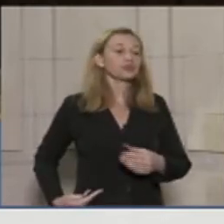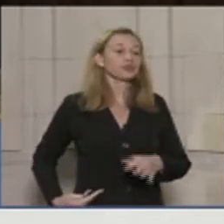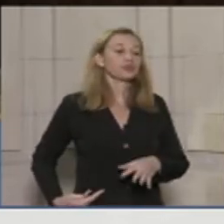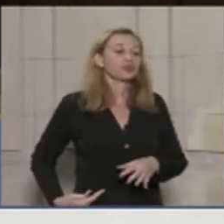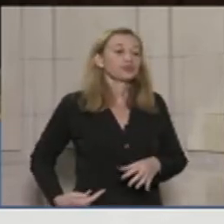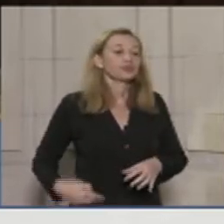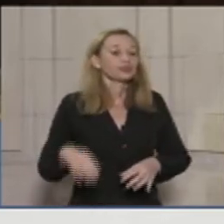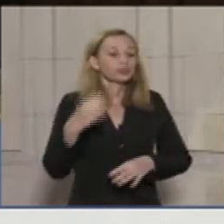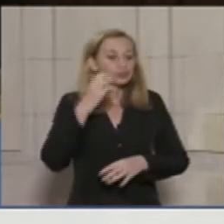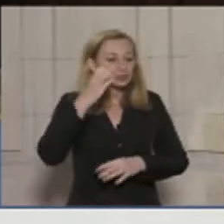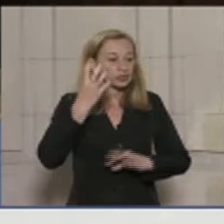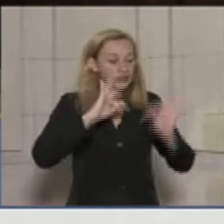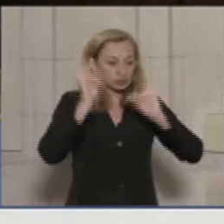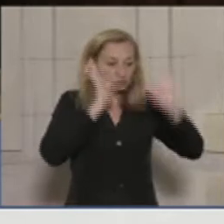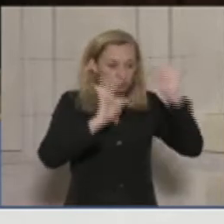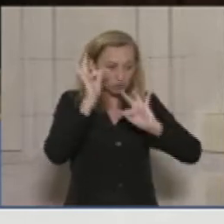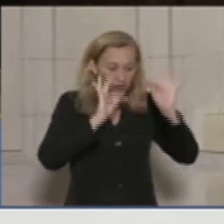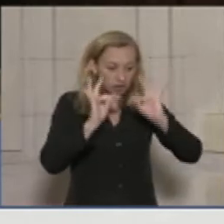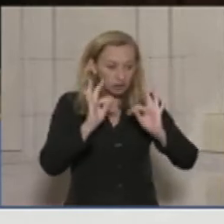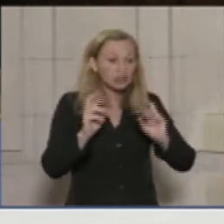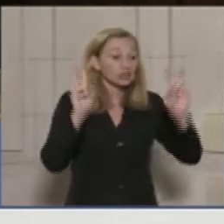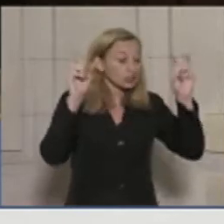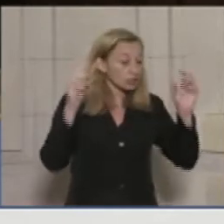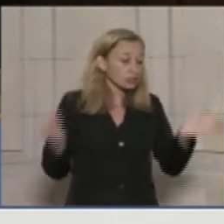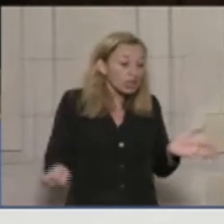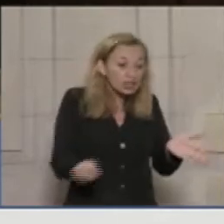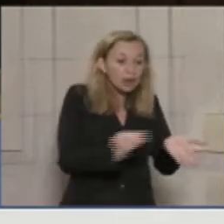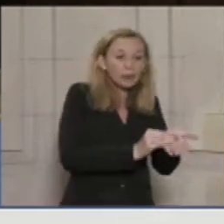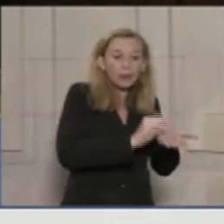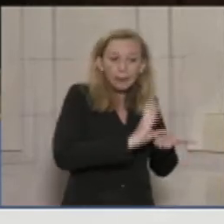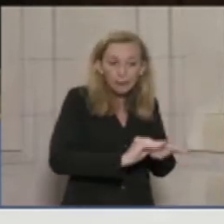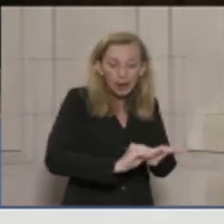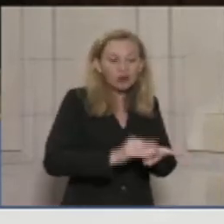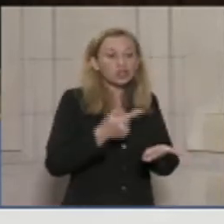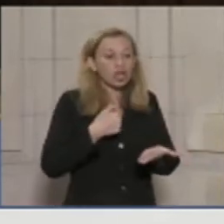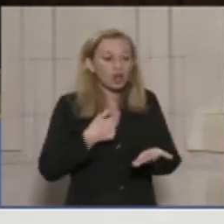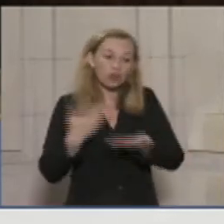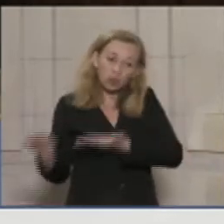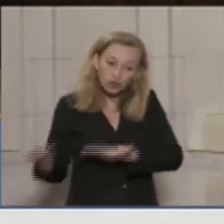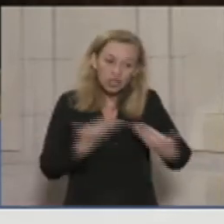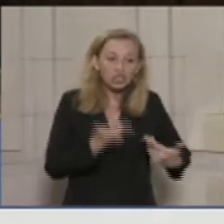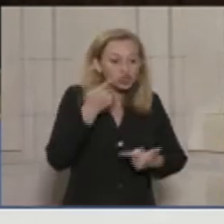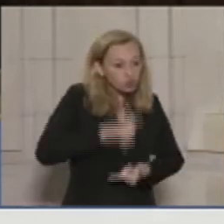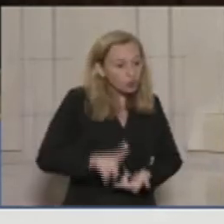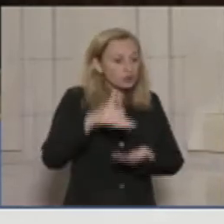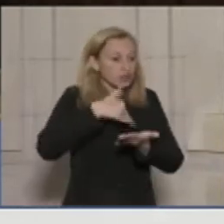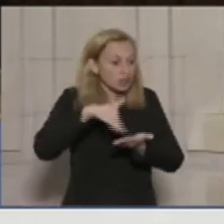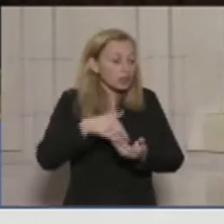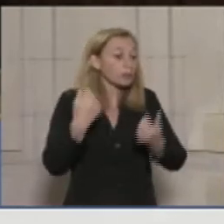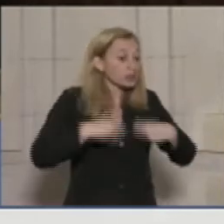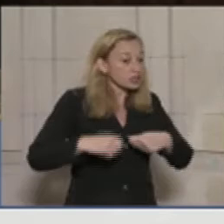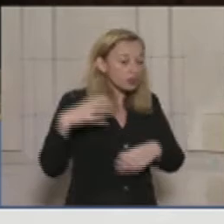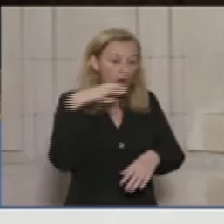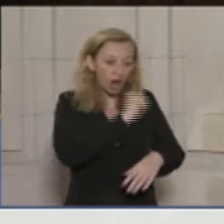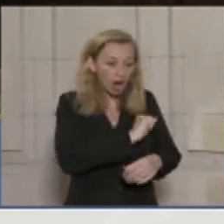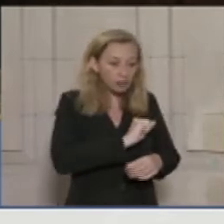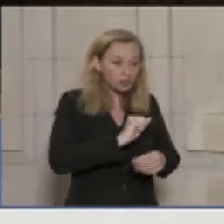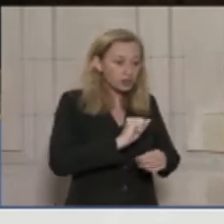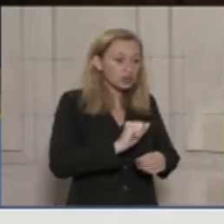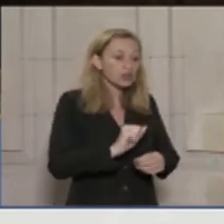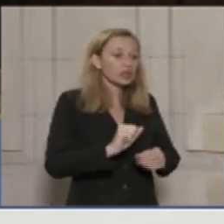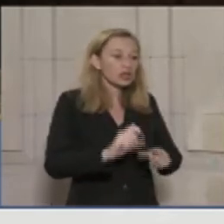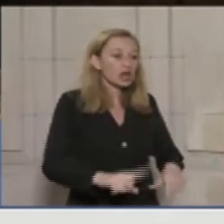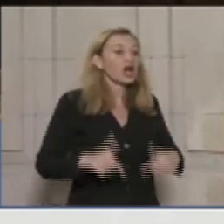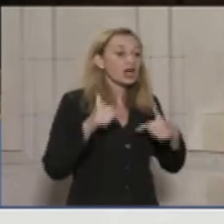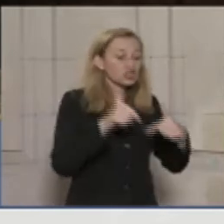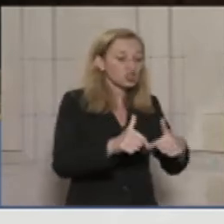questão da UESO, e esse tema estará na pauta. Vou convidar de novo o secretário, a sua equipe. A gente precisa de uma vez por todas tirar esse pedregulho